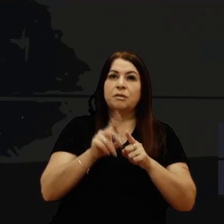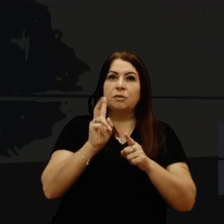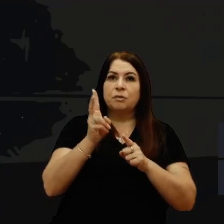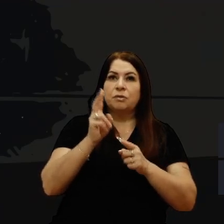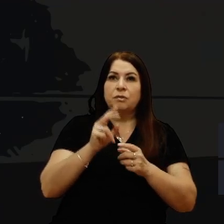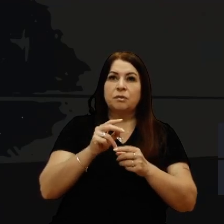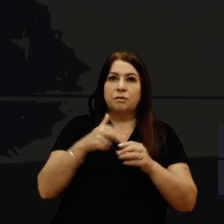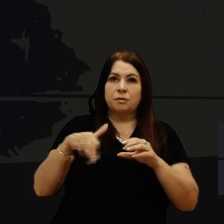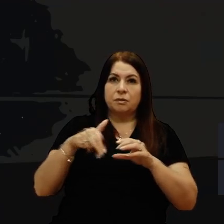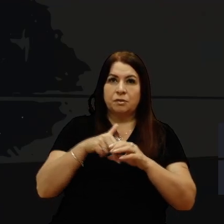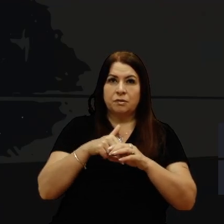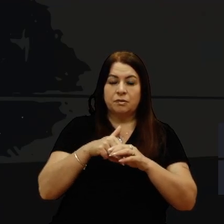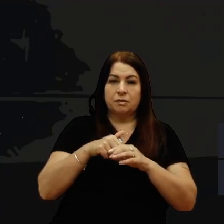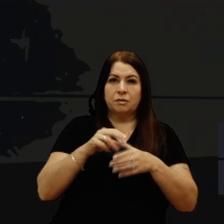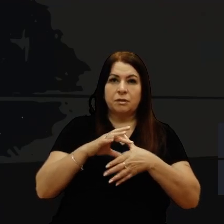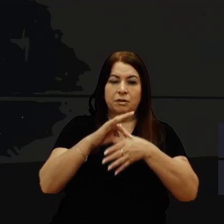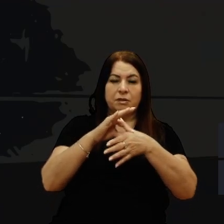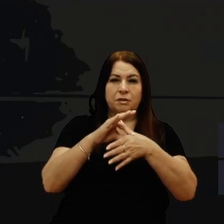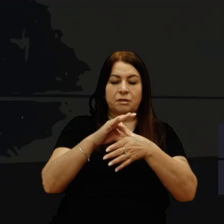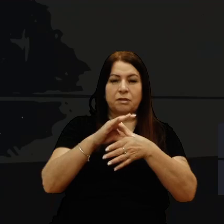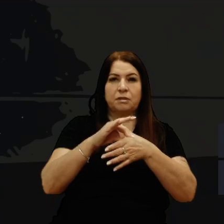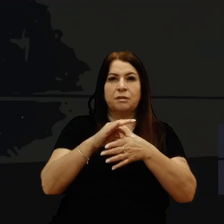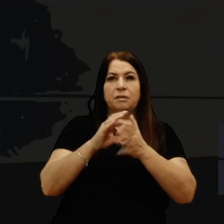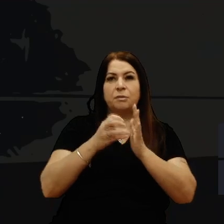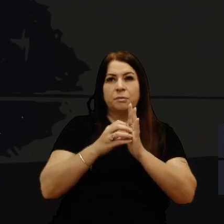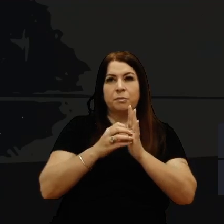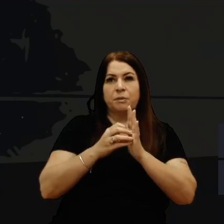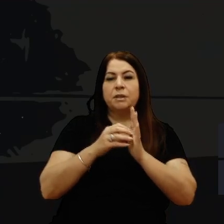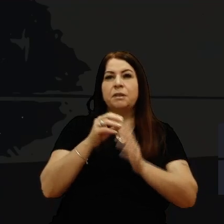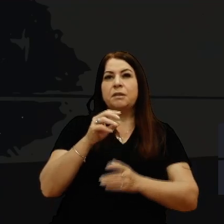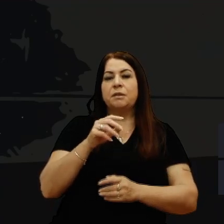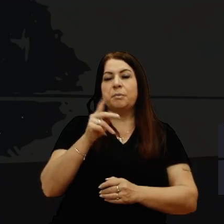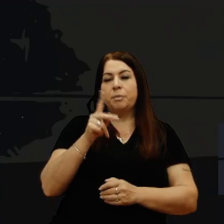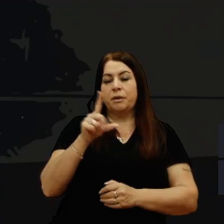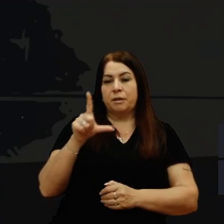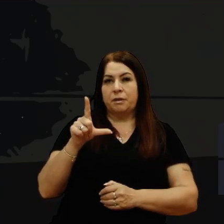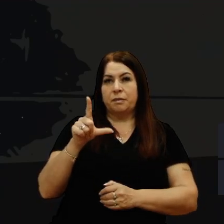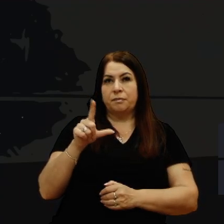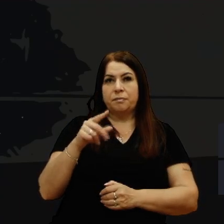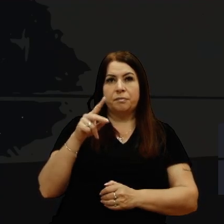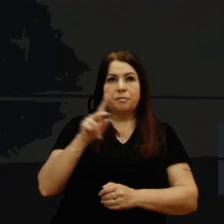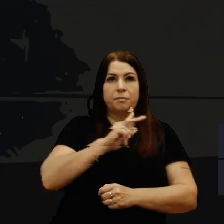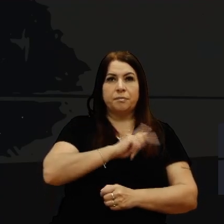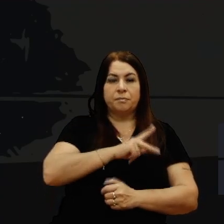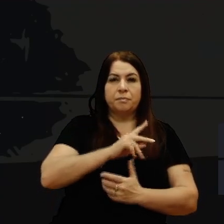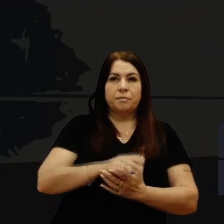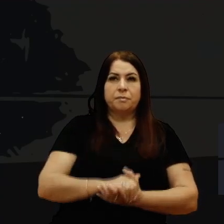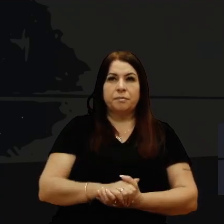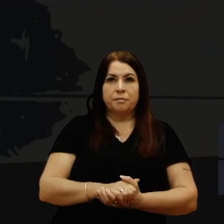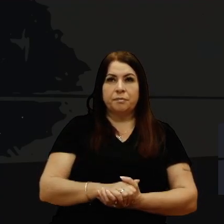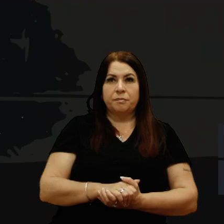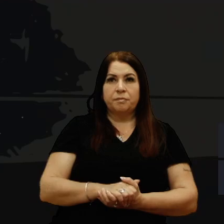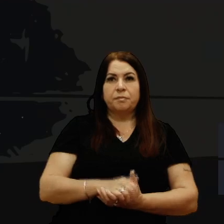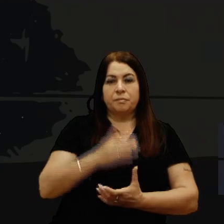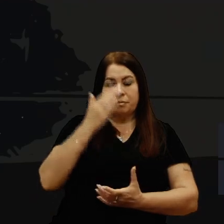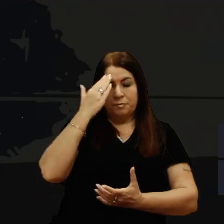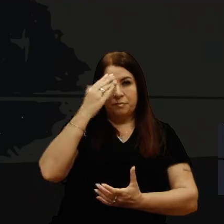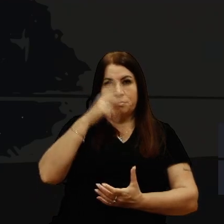Segue da tribuna, em declaração de líder da bancada do Partido Liberal, o vereador Pedro Rodrigues. Obrigado,